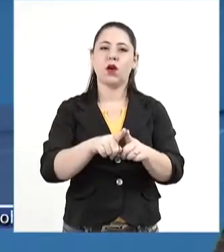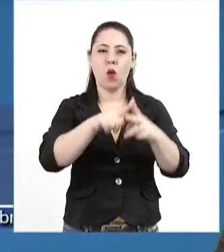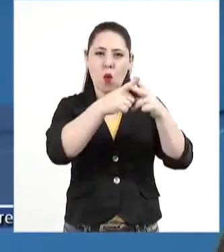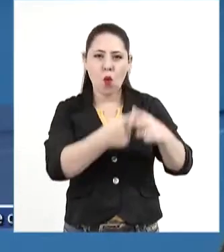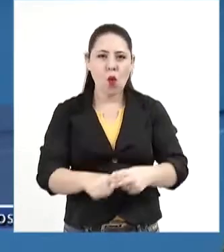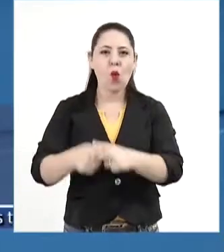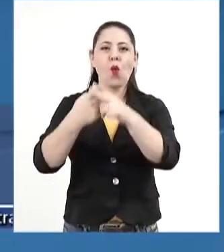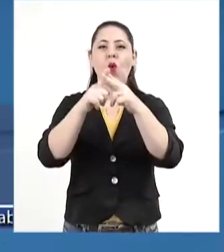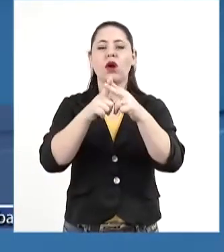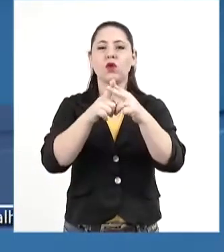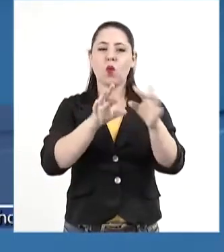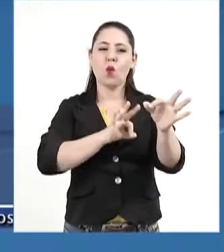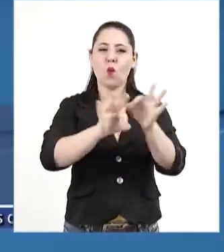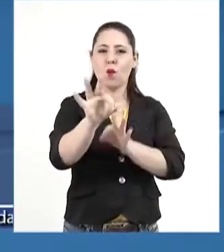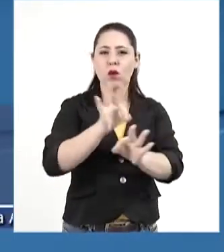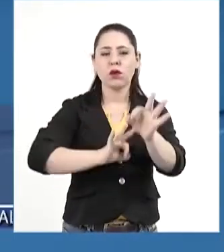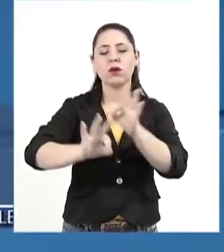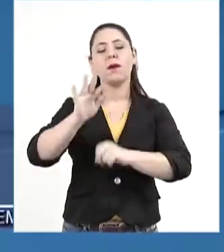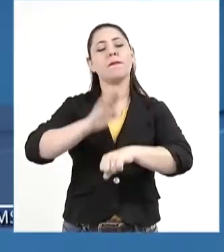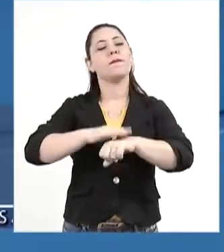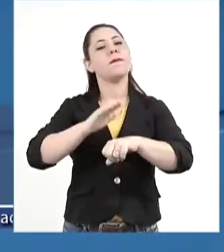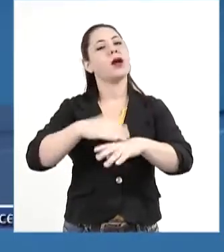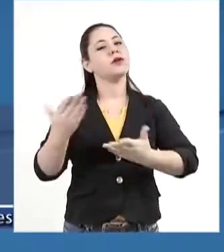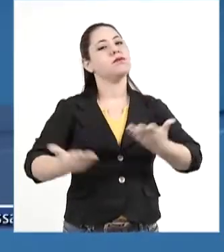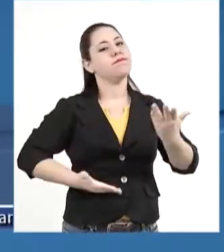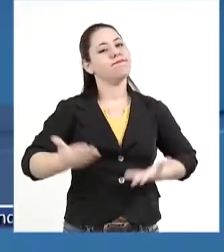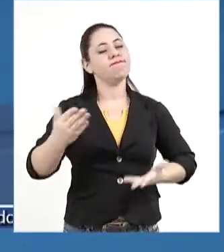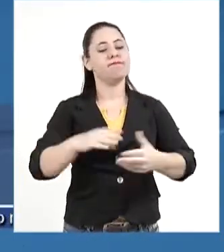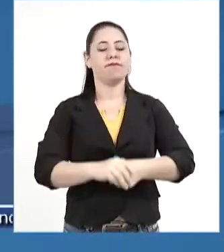manutenção, restauração e demais serviços.